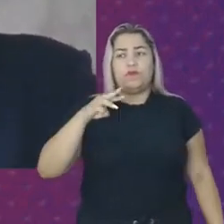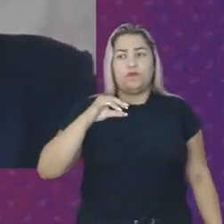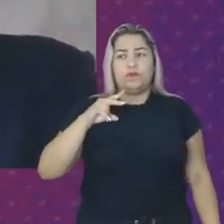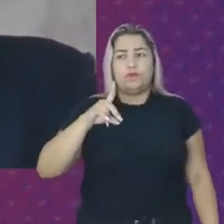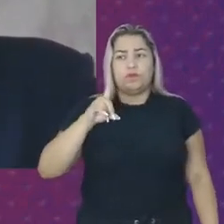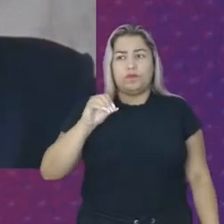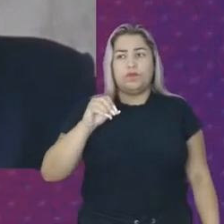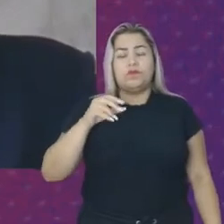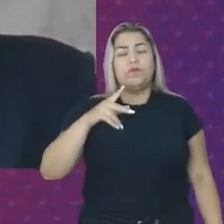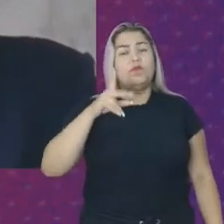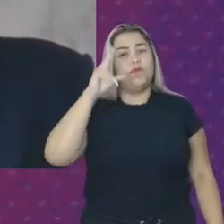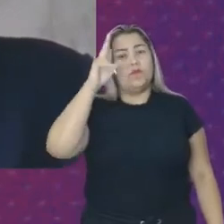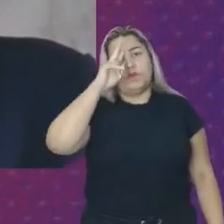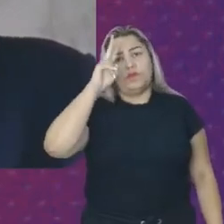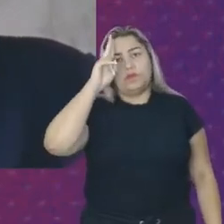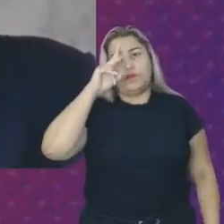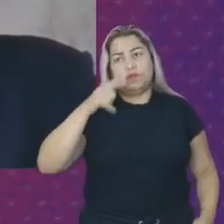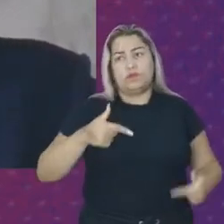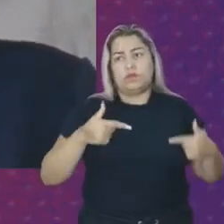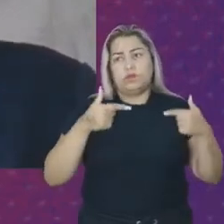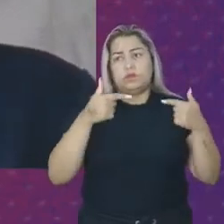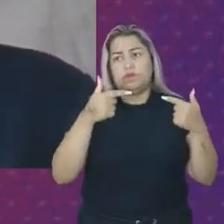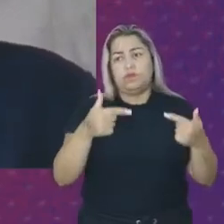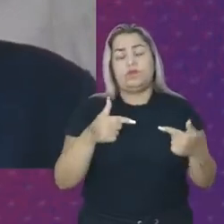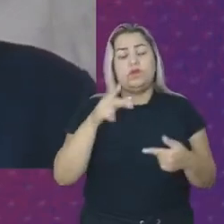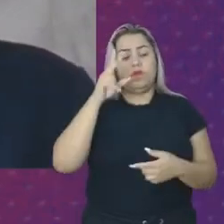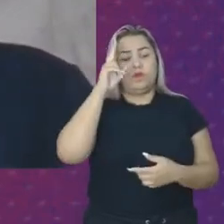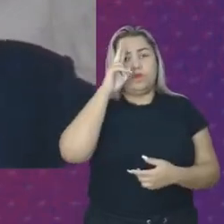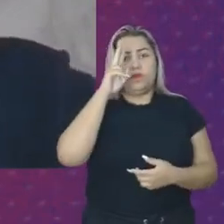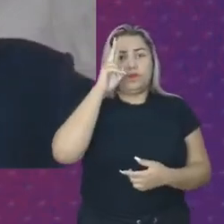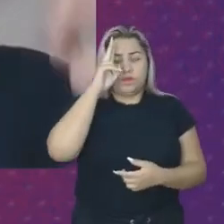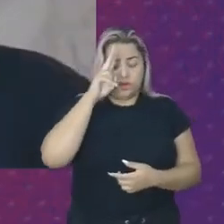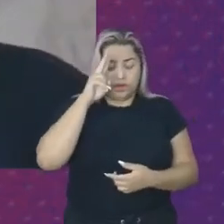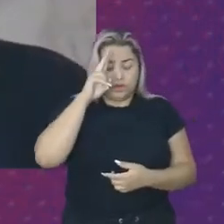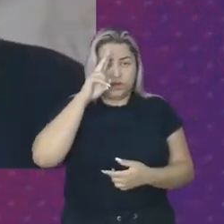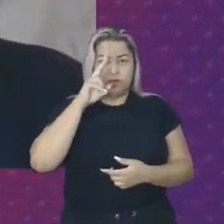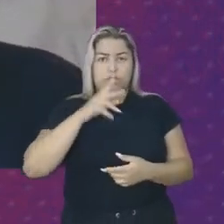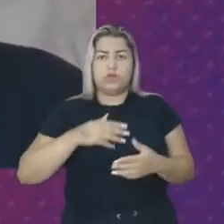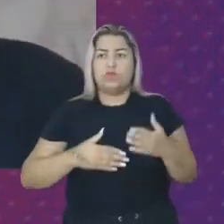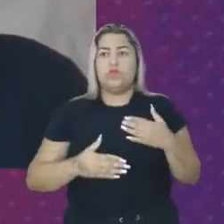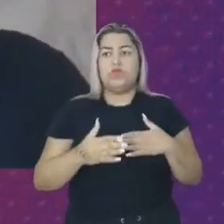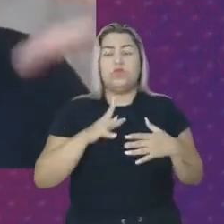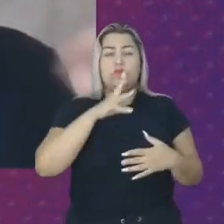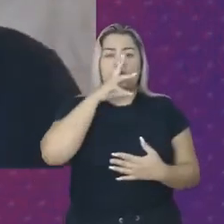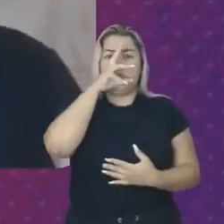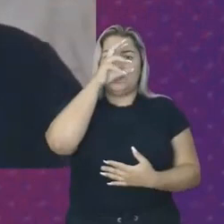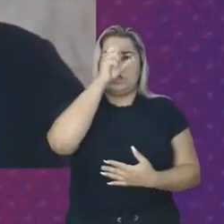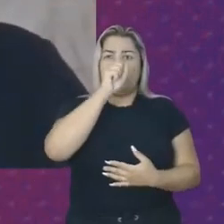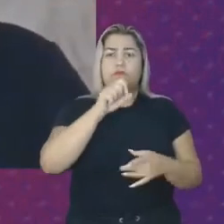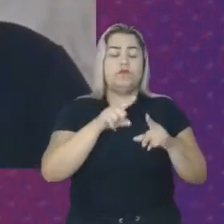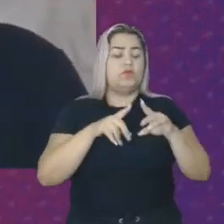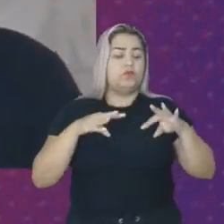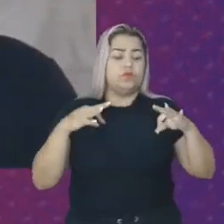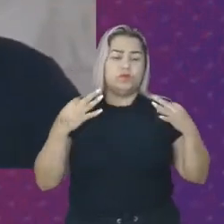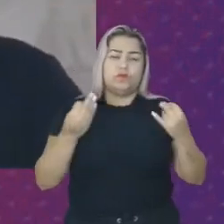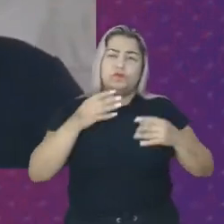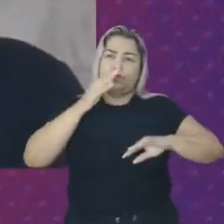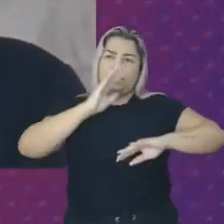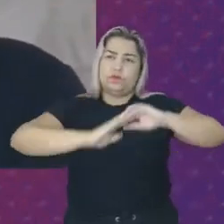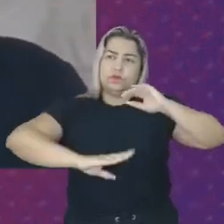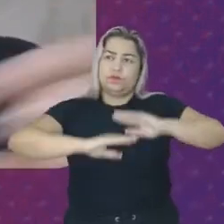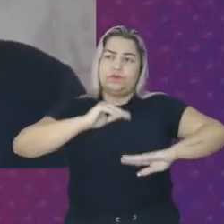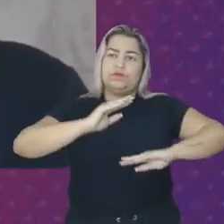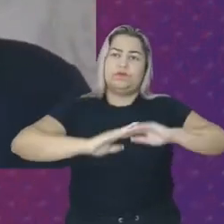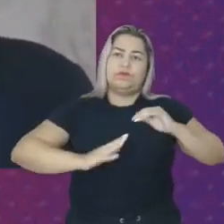que a nossa política de enfrentamento ao feminicídio passa por, além do fortalecimento de todas essas ações